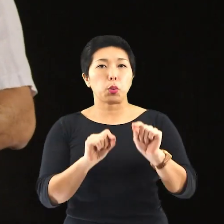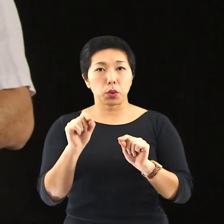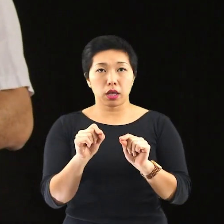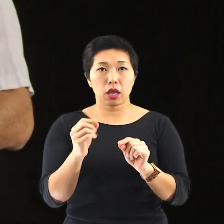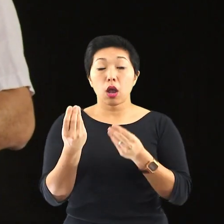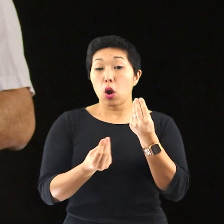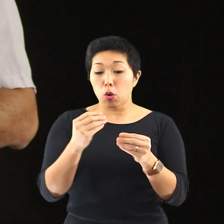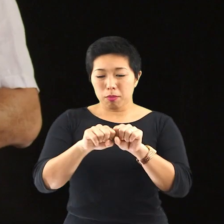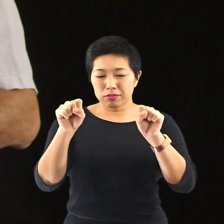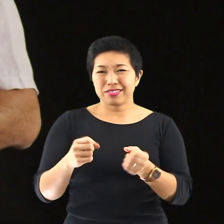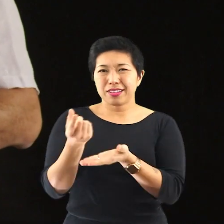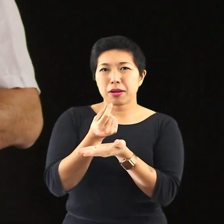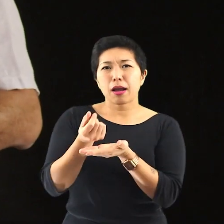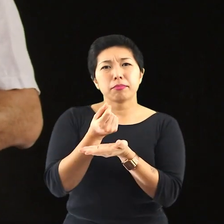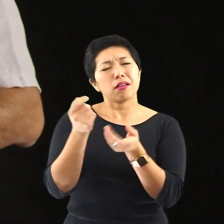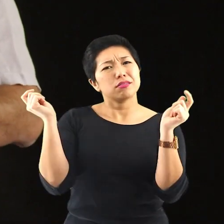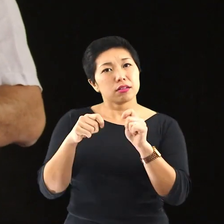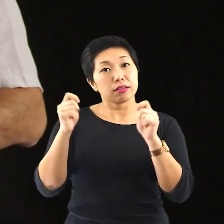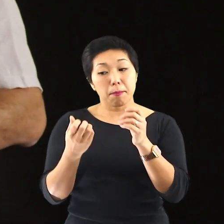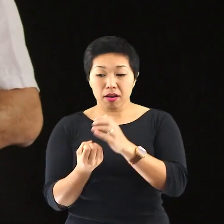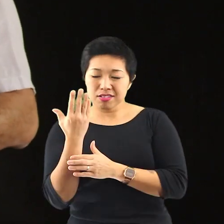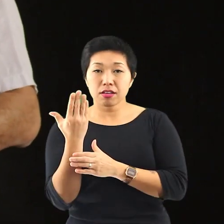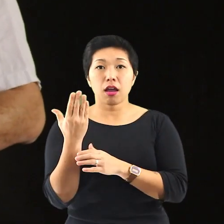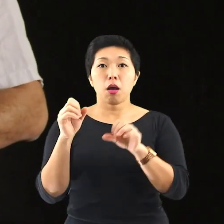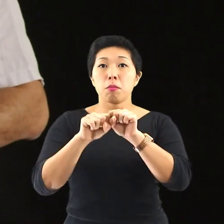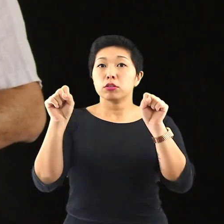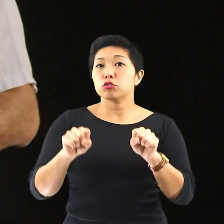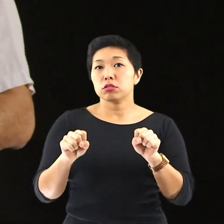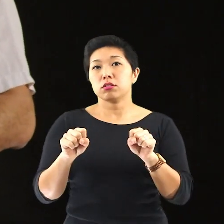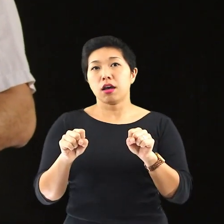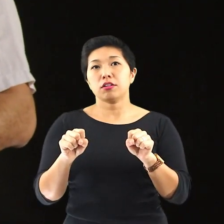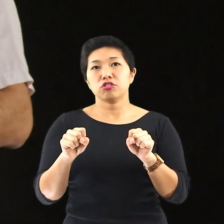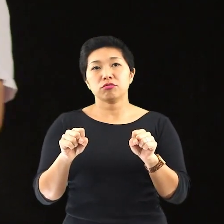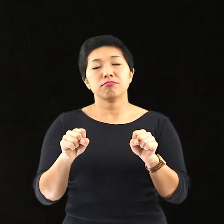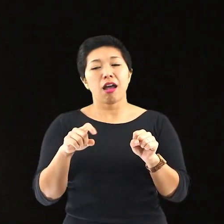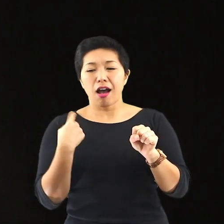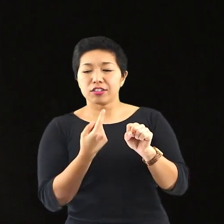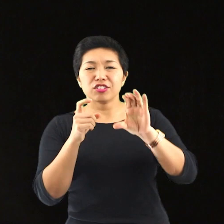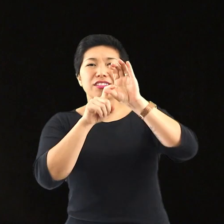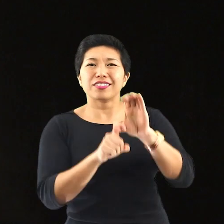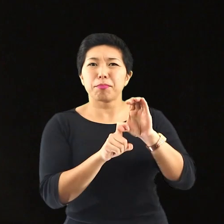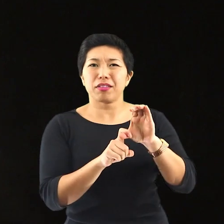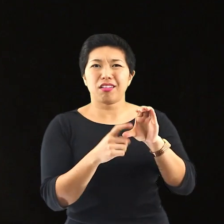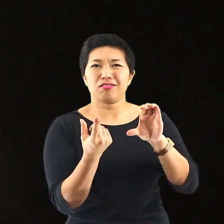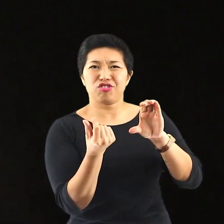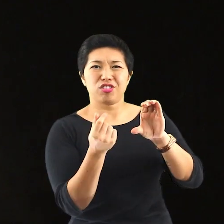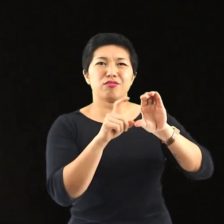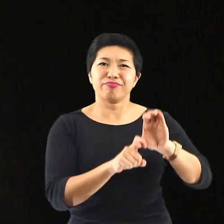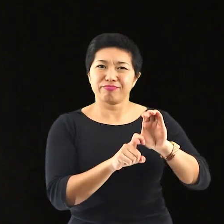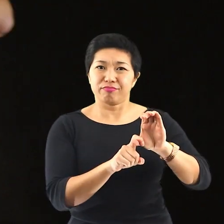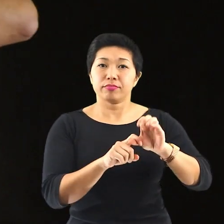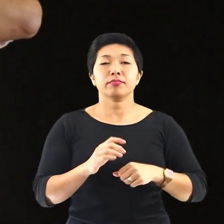por criar uma sociedade de cidadãos reféns, na verdade, do capitalismo, né? Isso me lembrou, inclusive, o artigo do Felipe